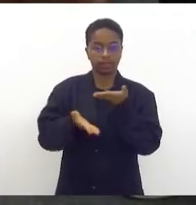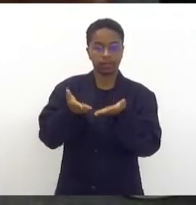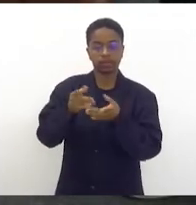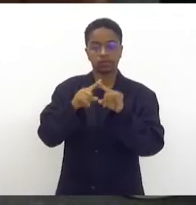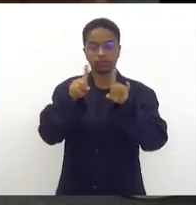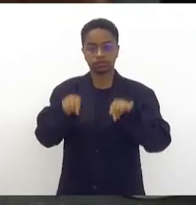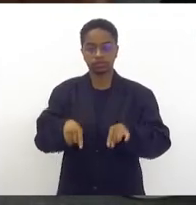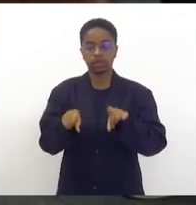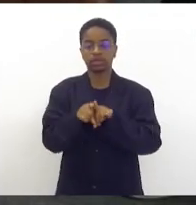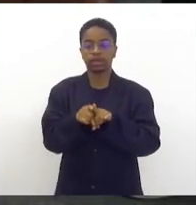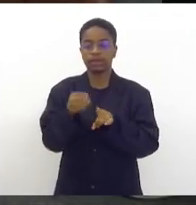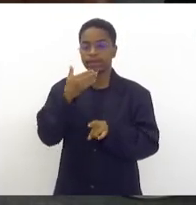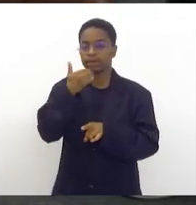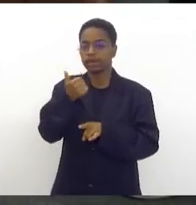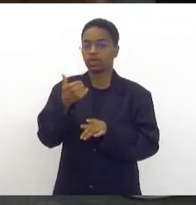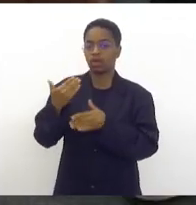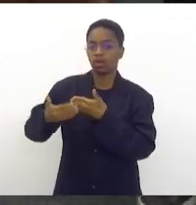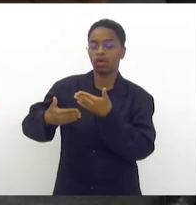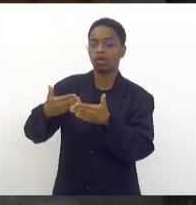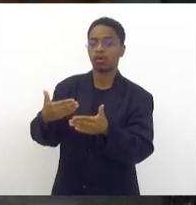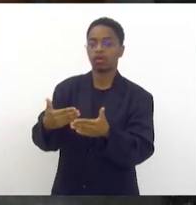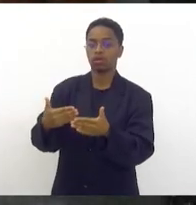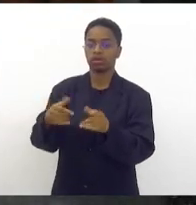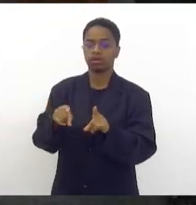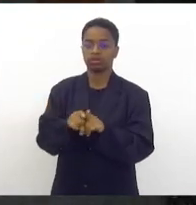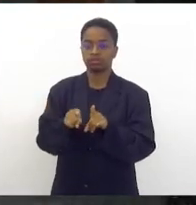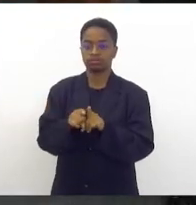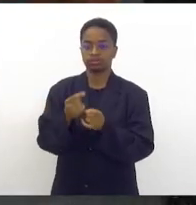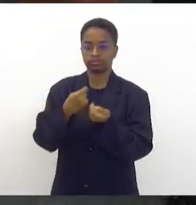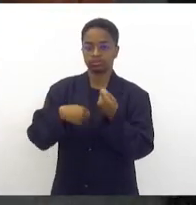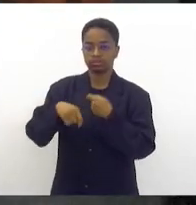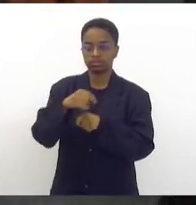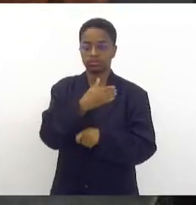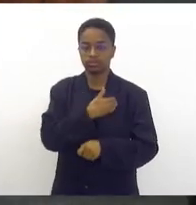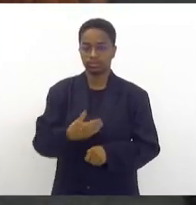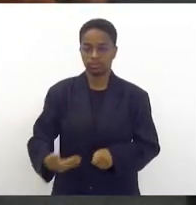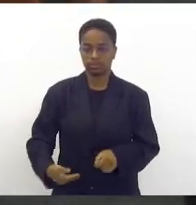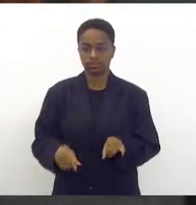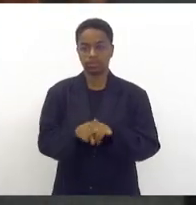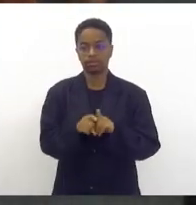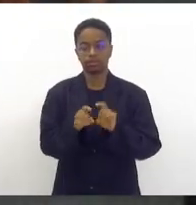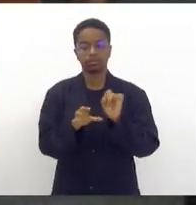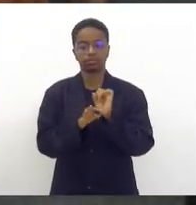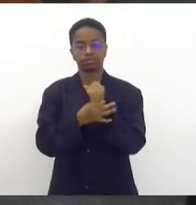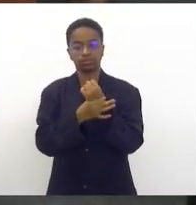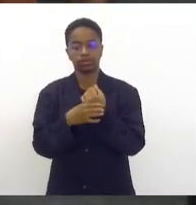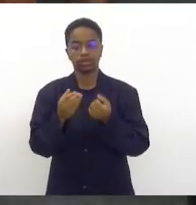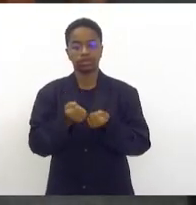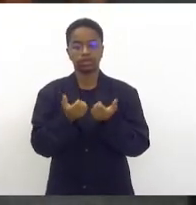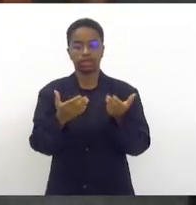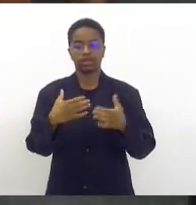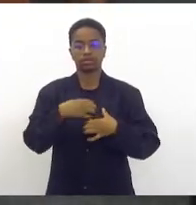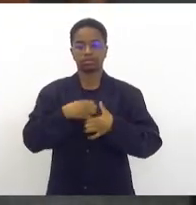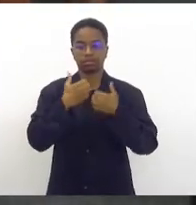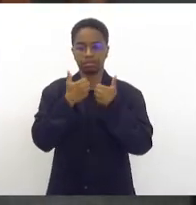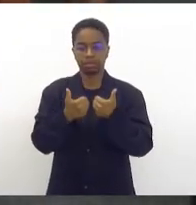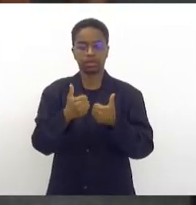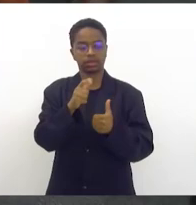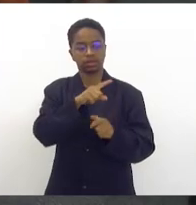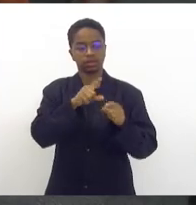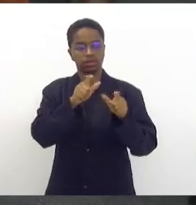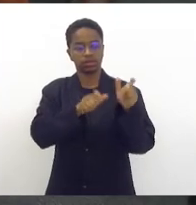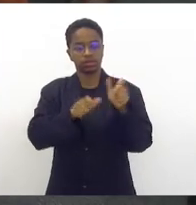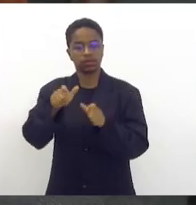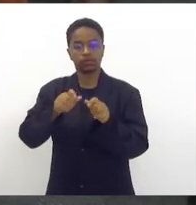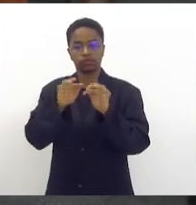e otimize também a administração pública, garantindo bem-estar para esse servidor que muitas